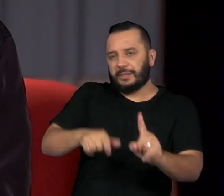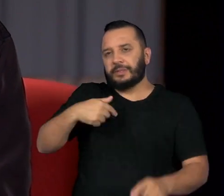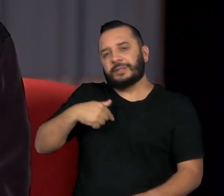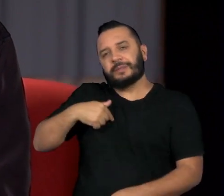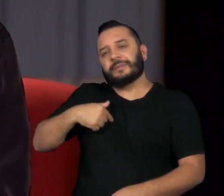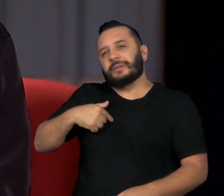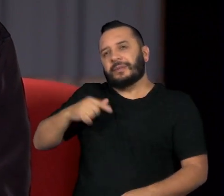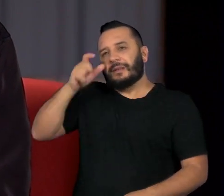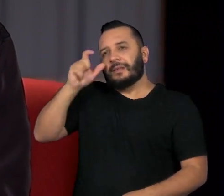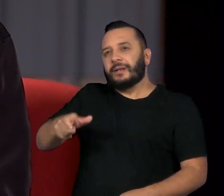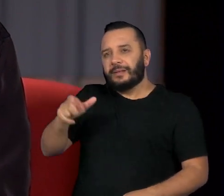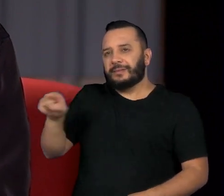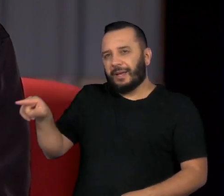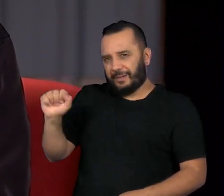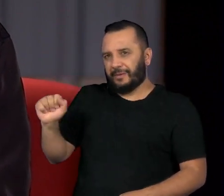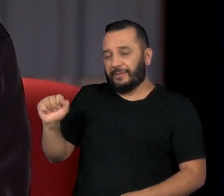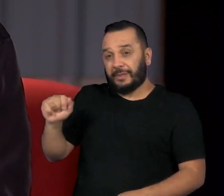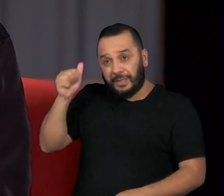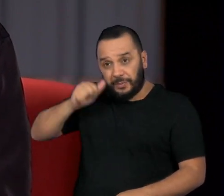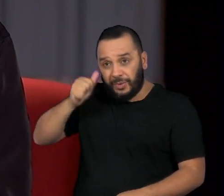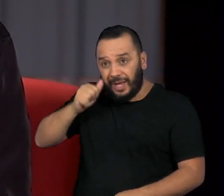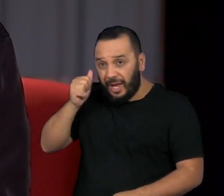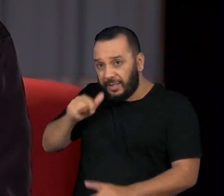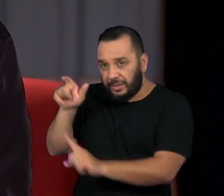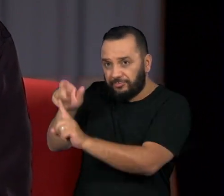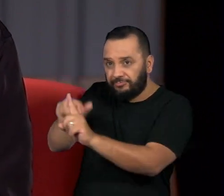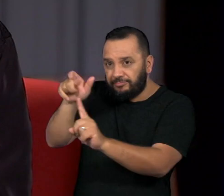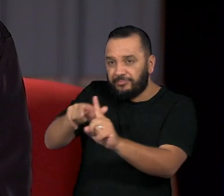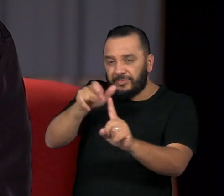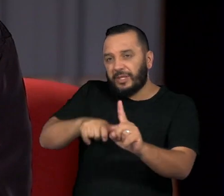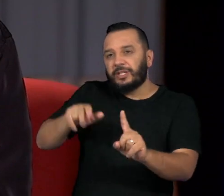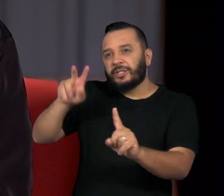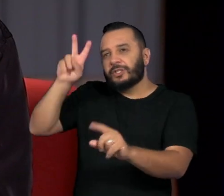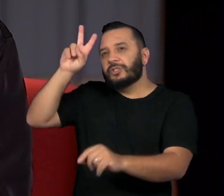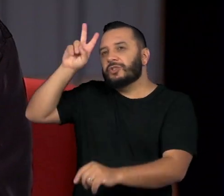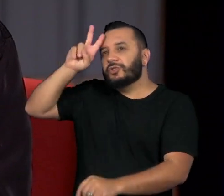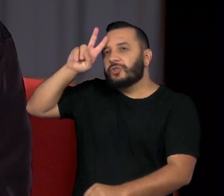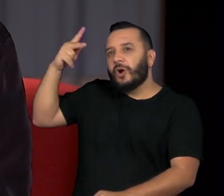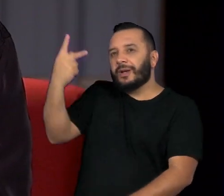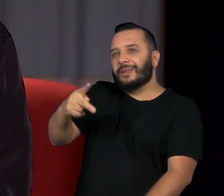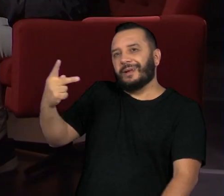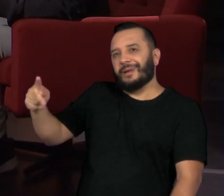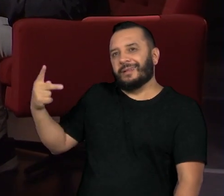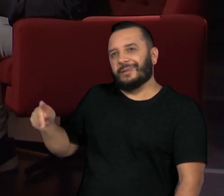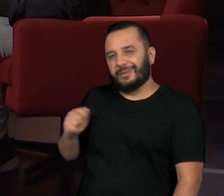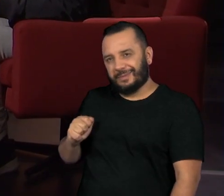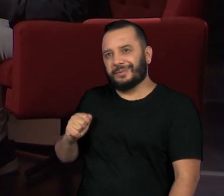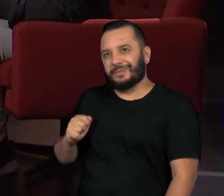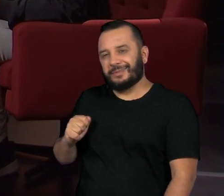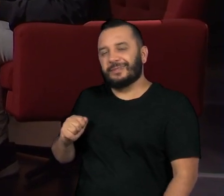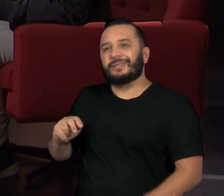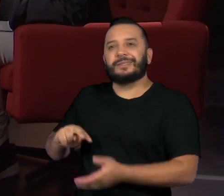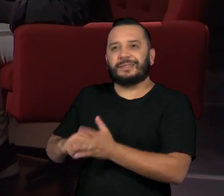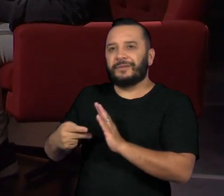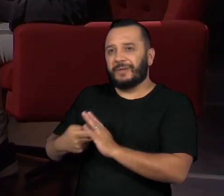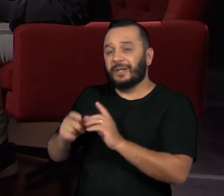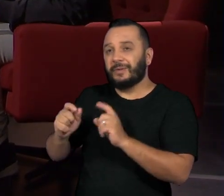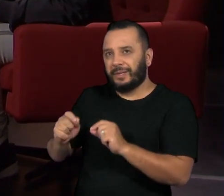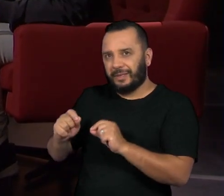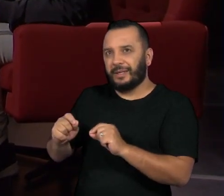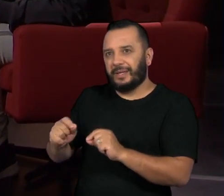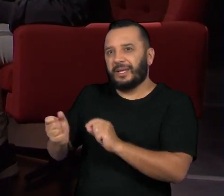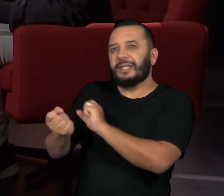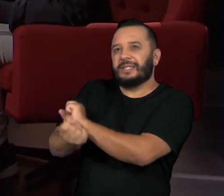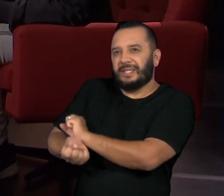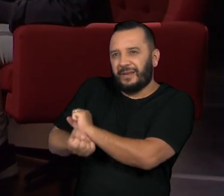daquelas personagens, daquelas mulheres, pontuasse que ainda essa herança é muito